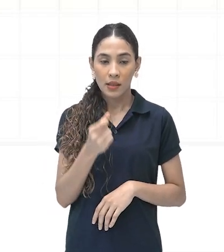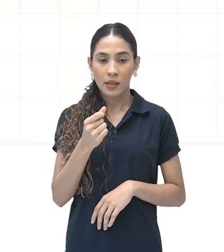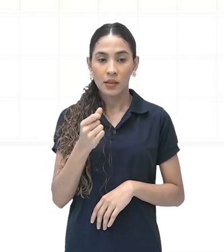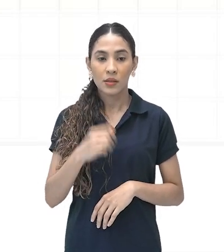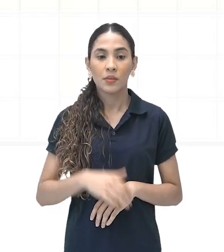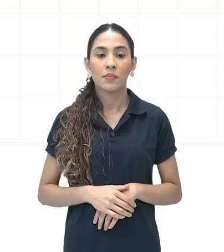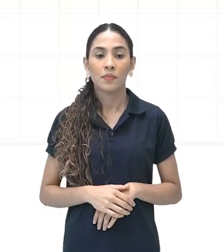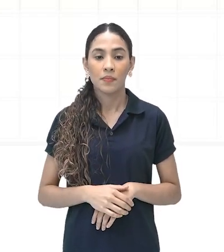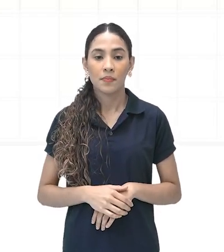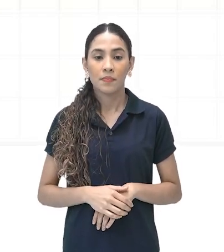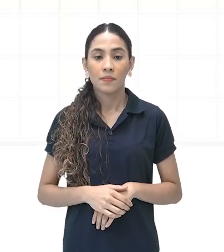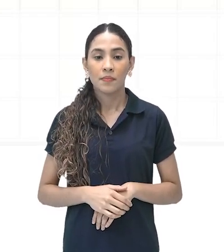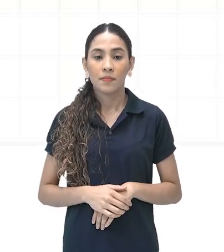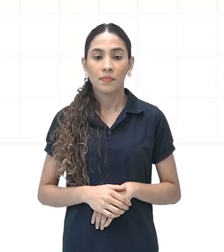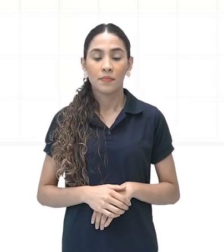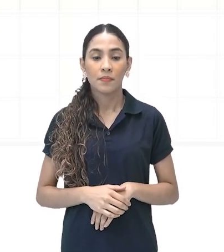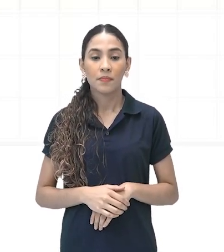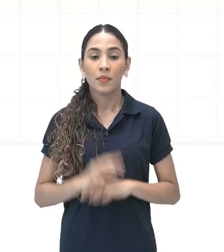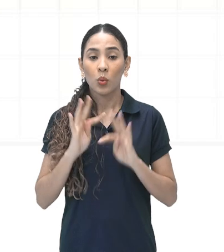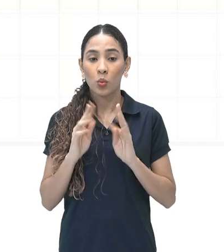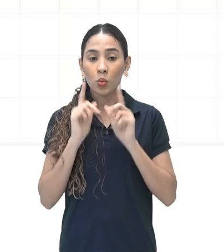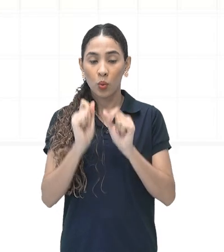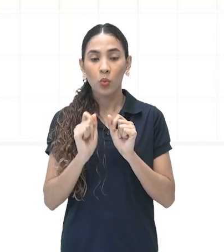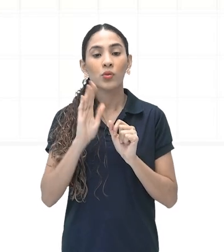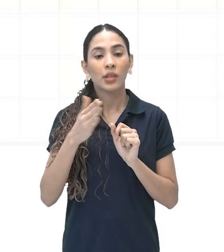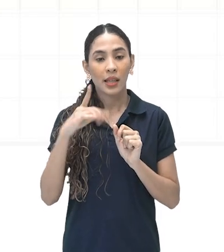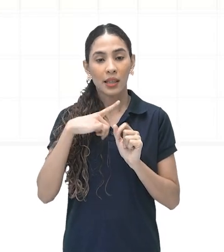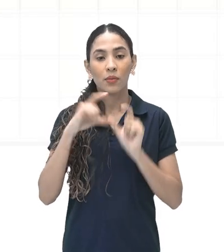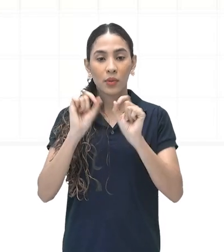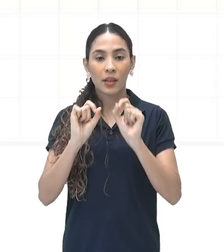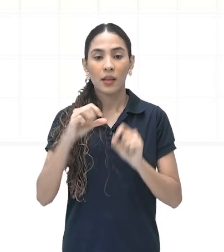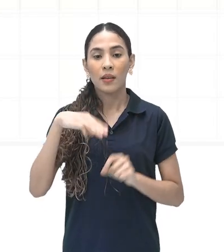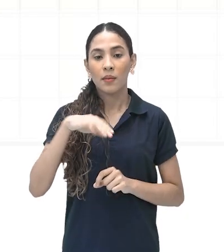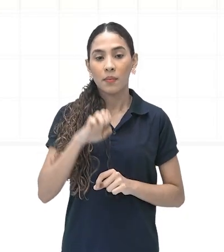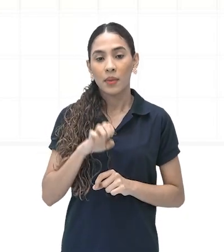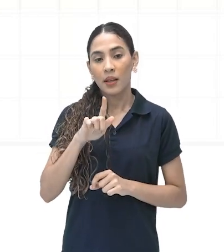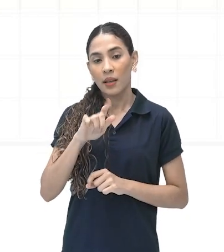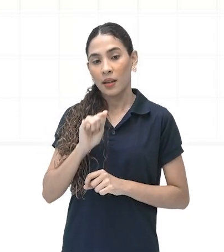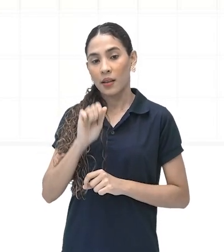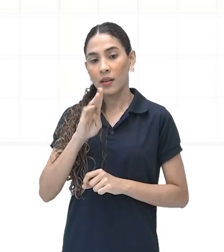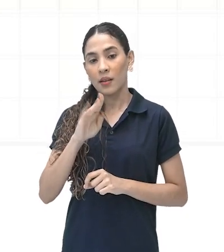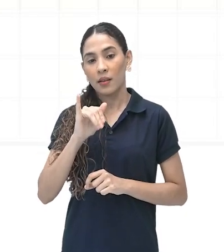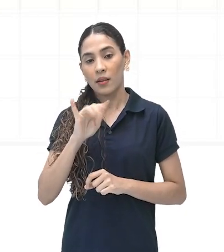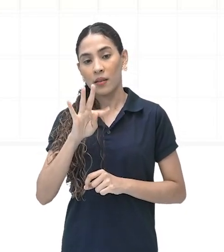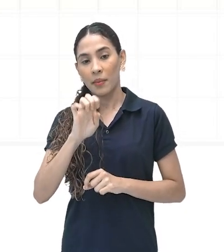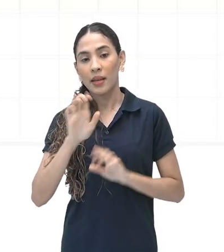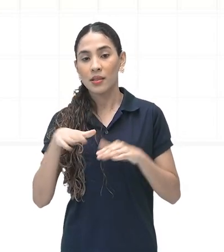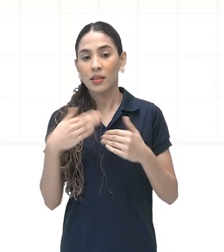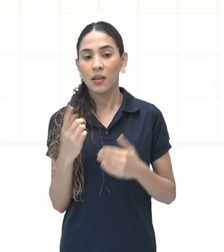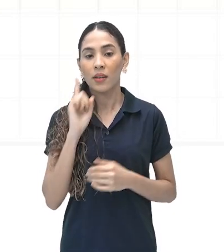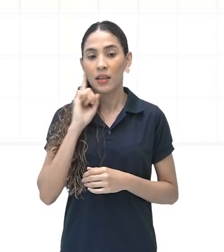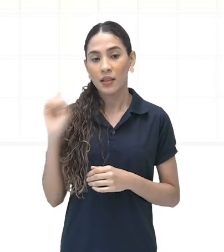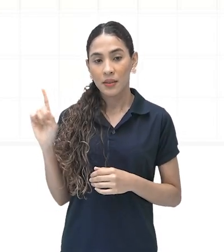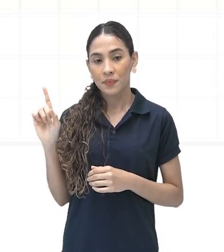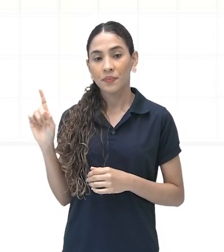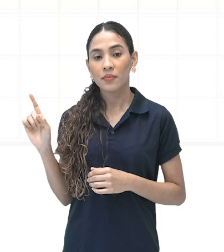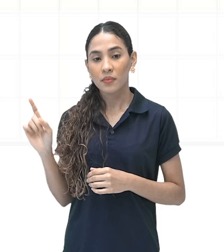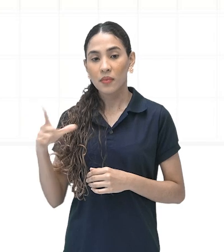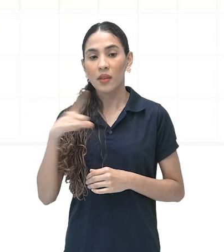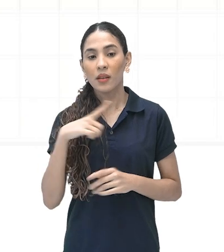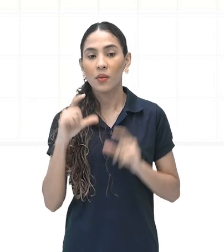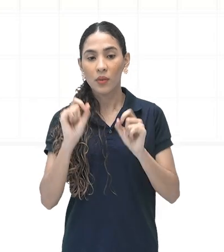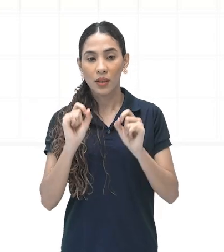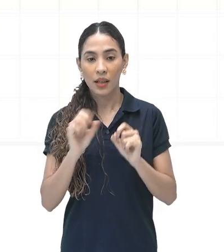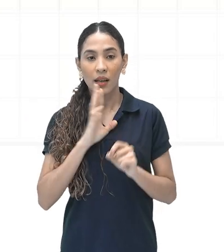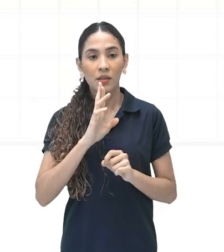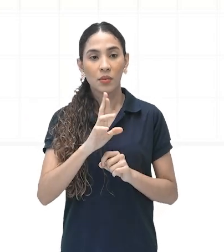48.576, e agora esse número todo já está em megabytes. Então, aqui, né, nós temos